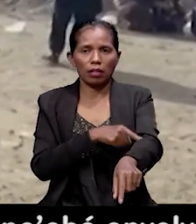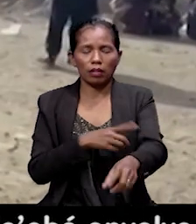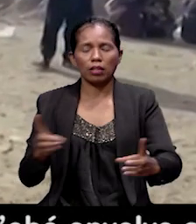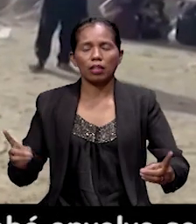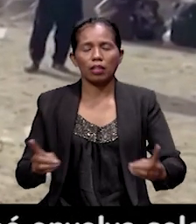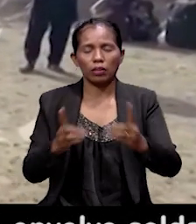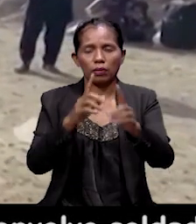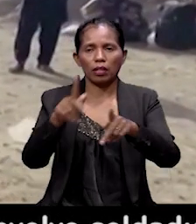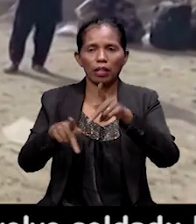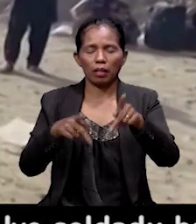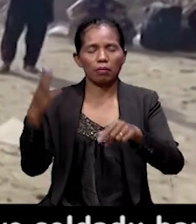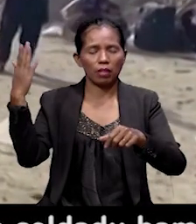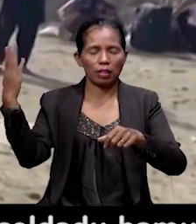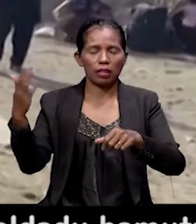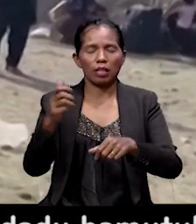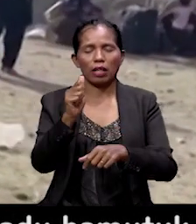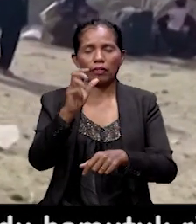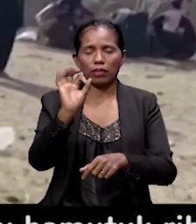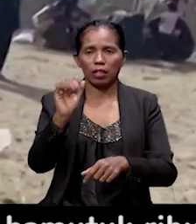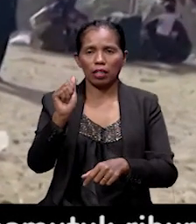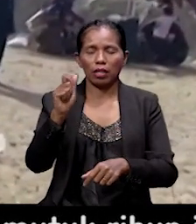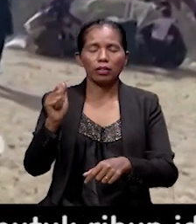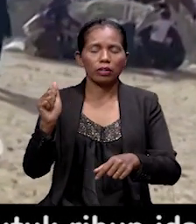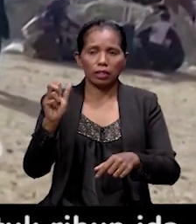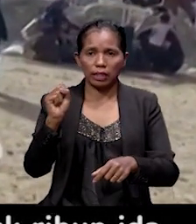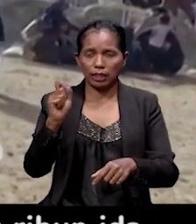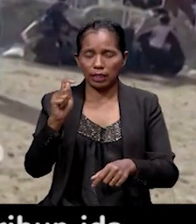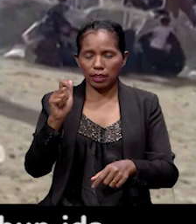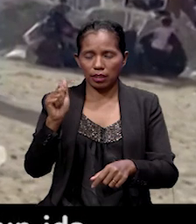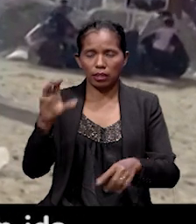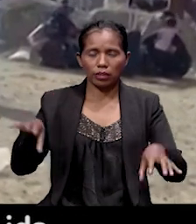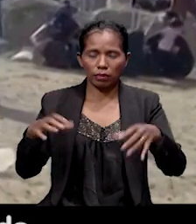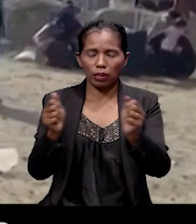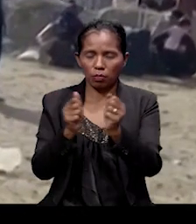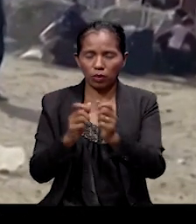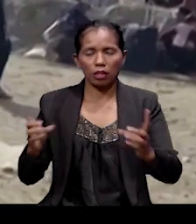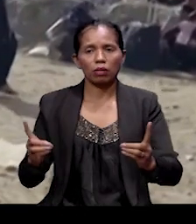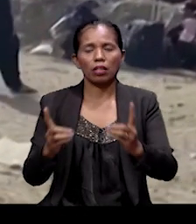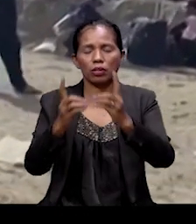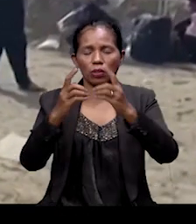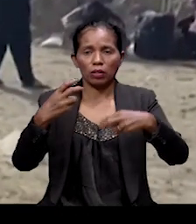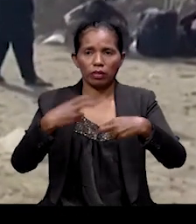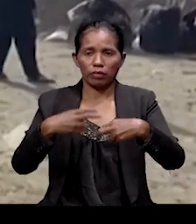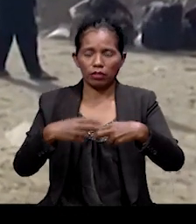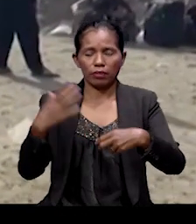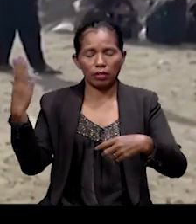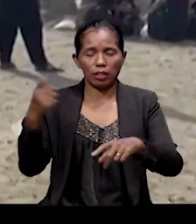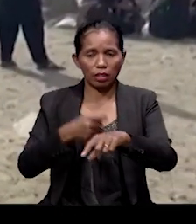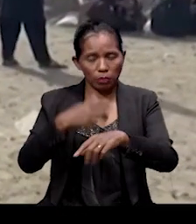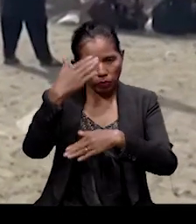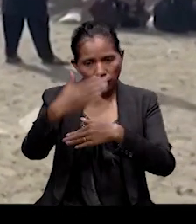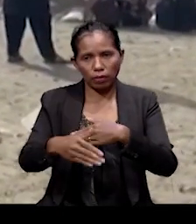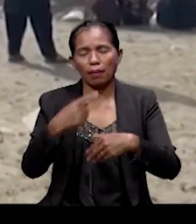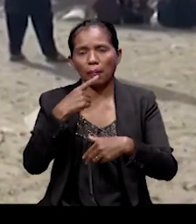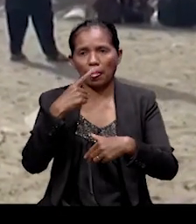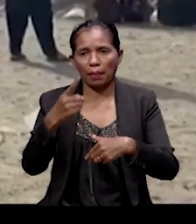hasuru cidadão Afganistão rehunesi no se serviço hamoto kori luta ba conflito ia tempo mai. Resistência e a região